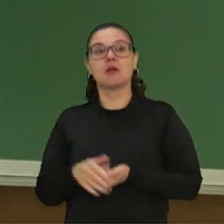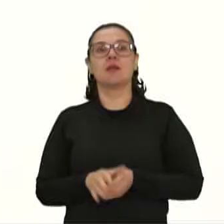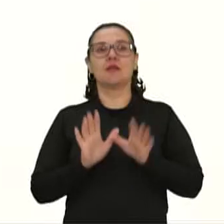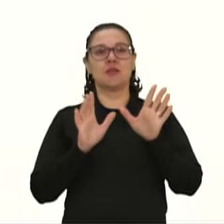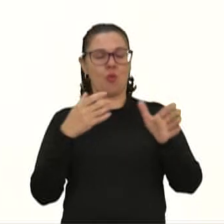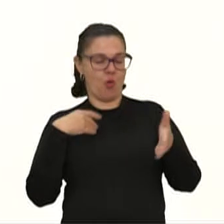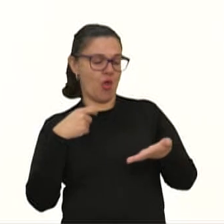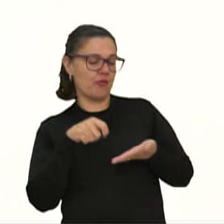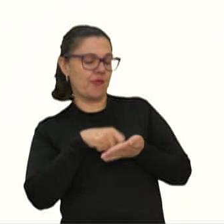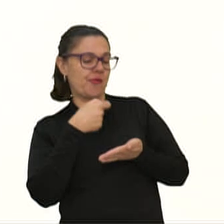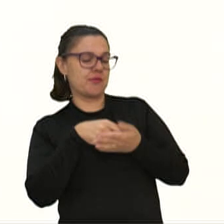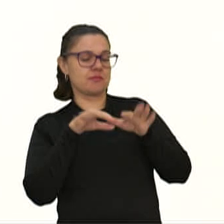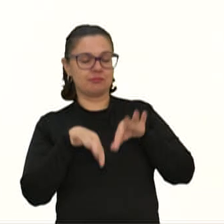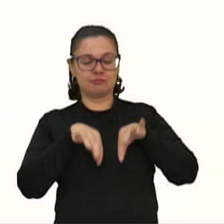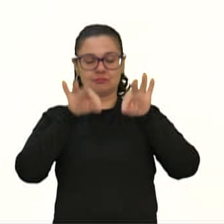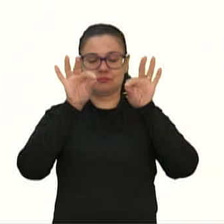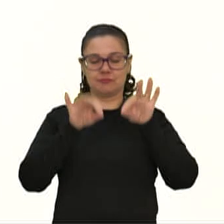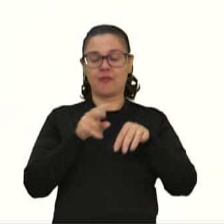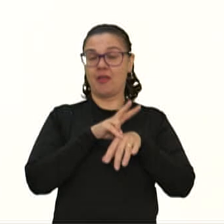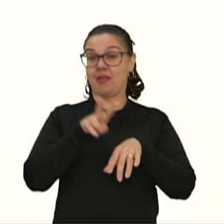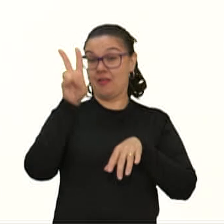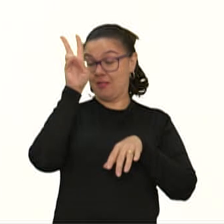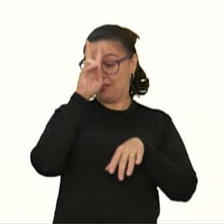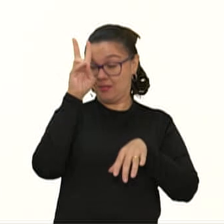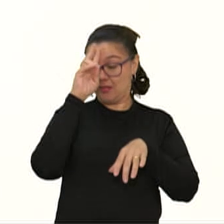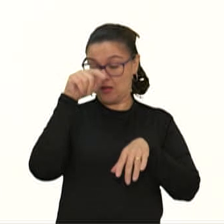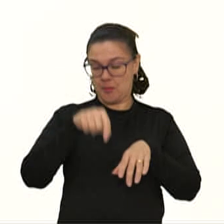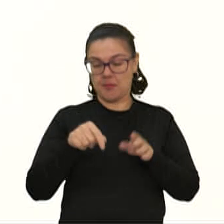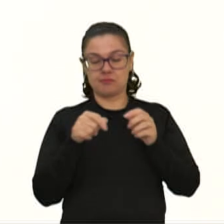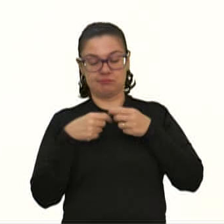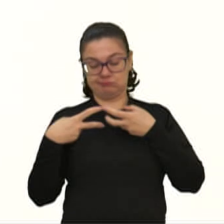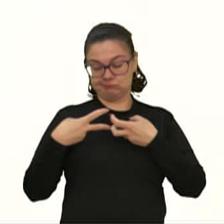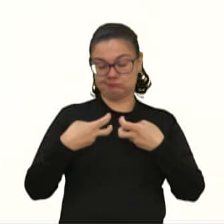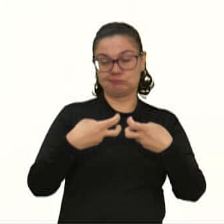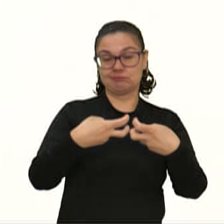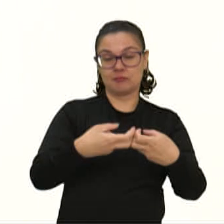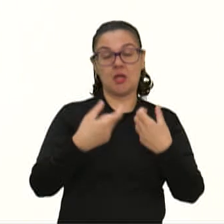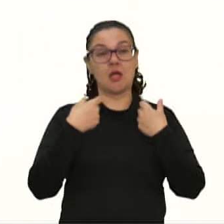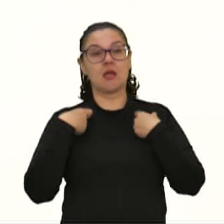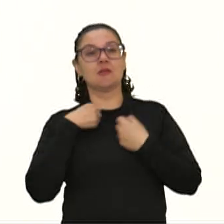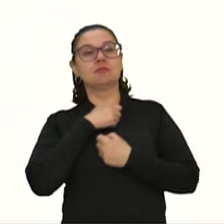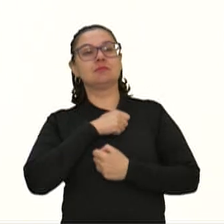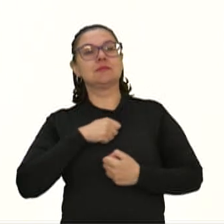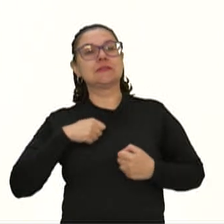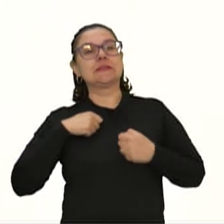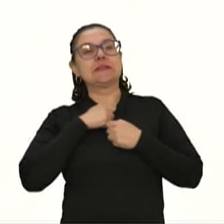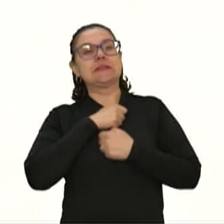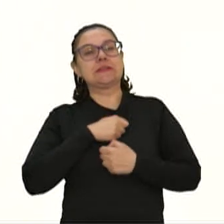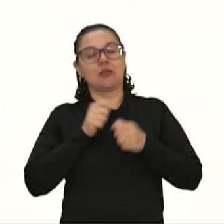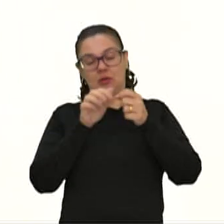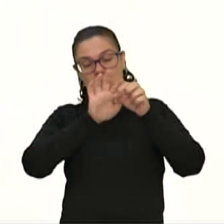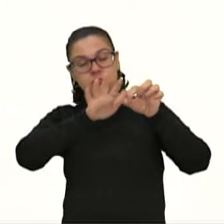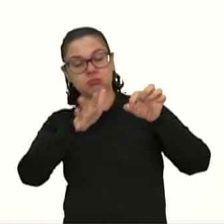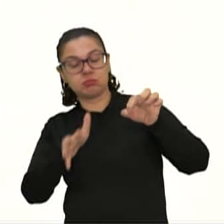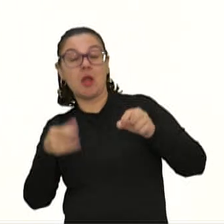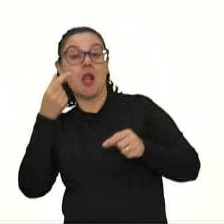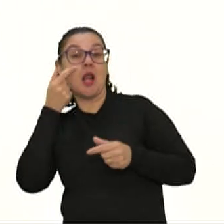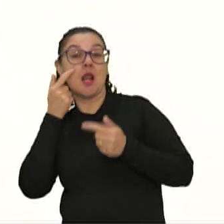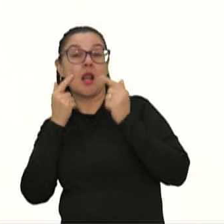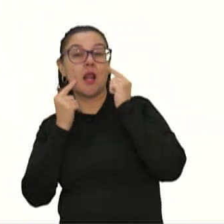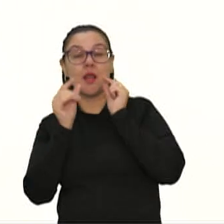de bordar-vos um lenço em lembrança destas minas, ramo de saudade imenso, lágrimas